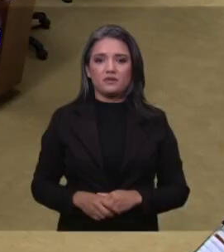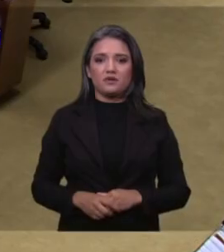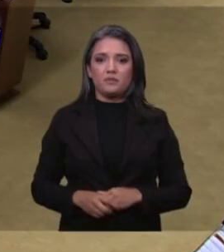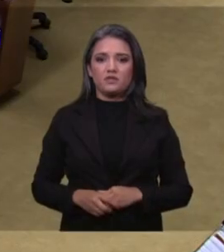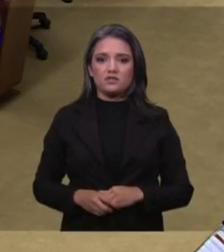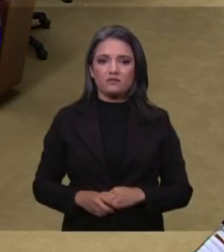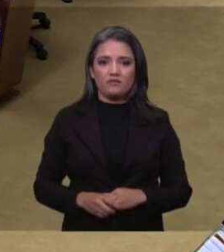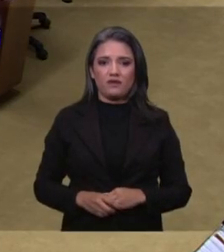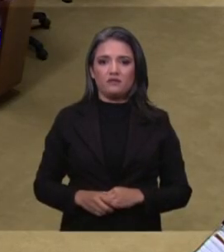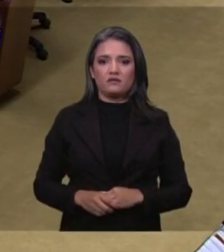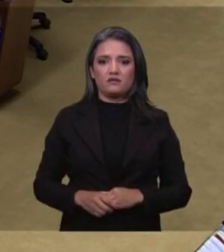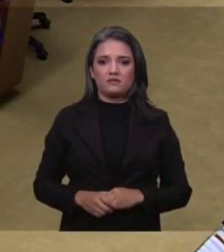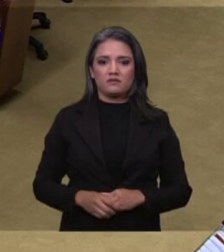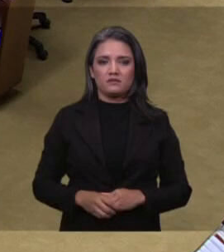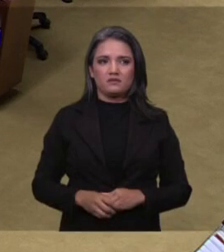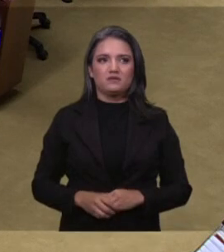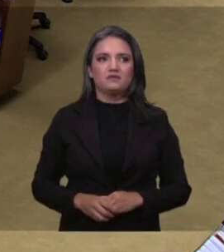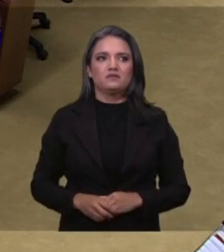DPF